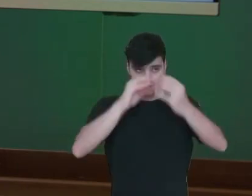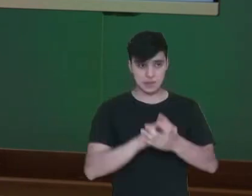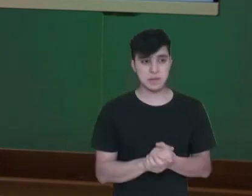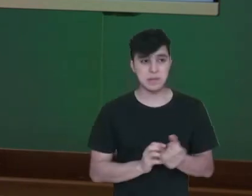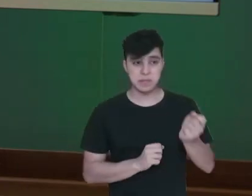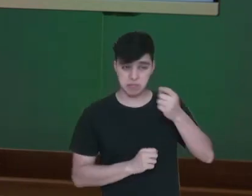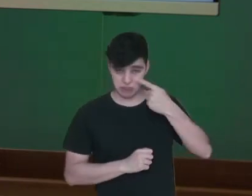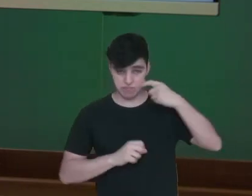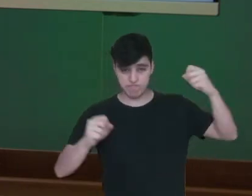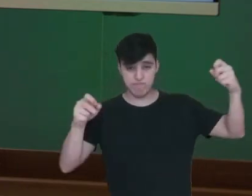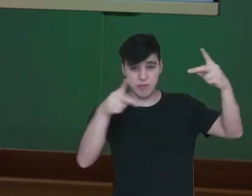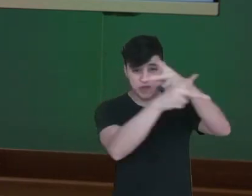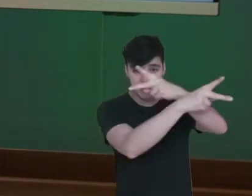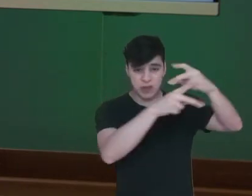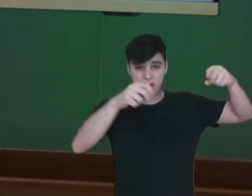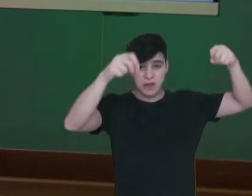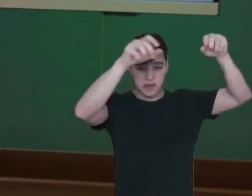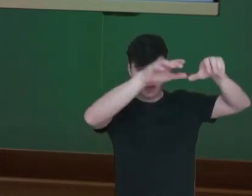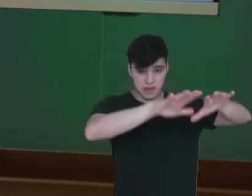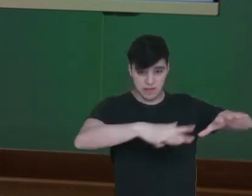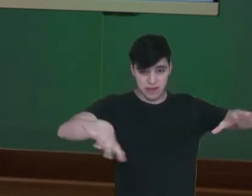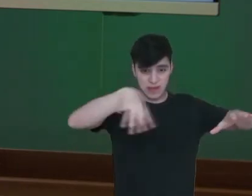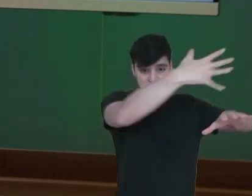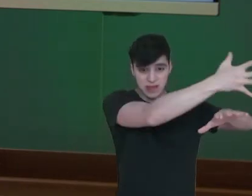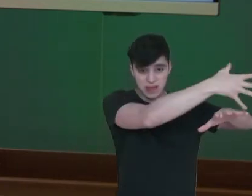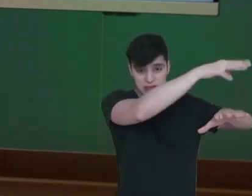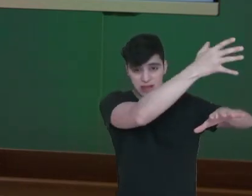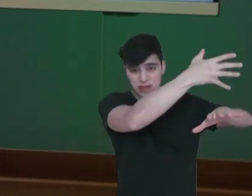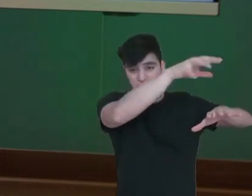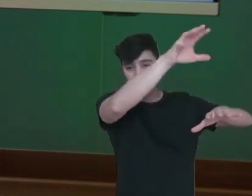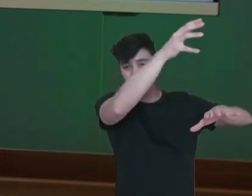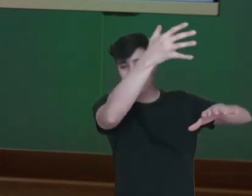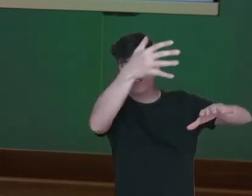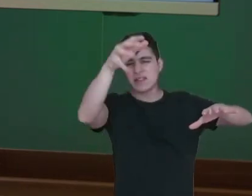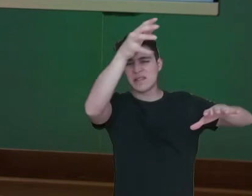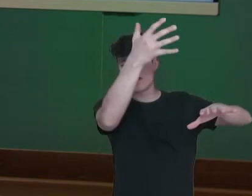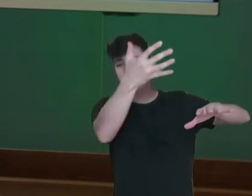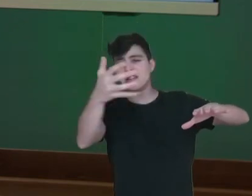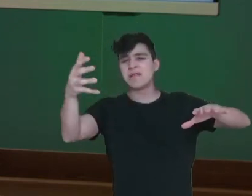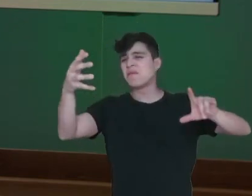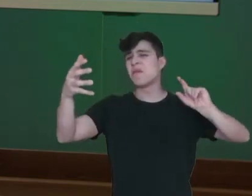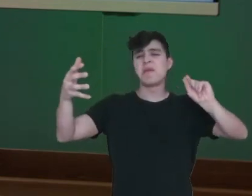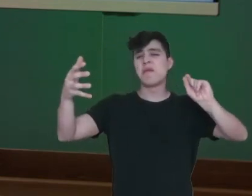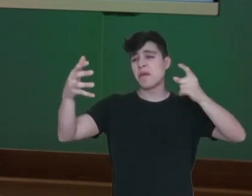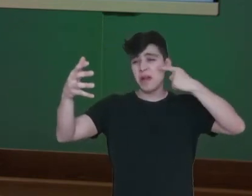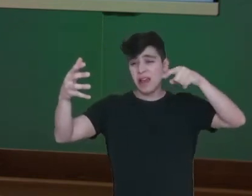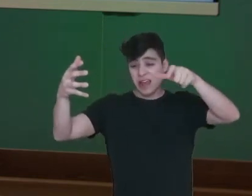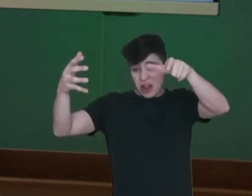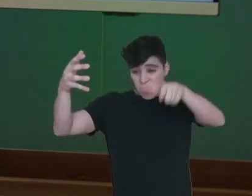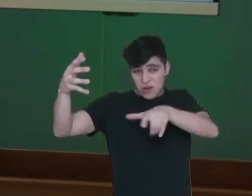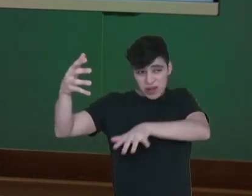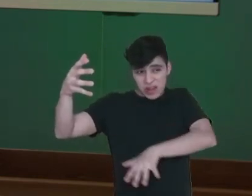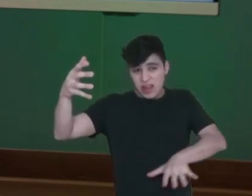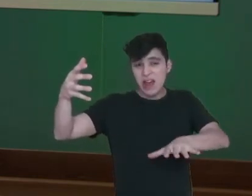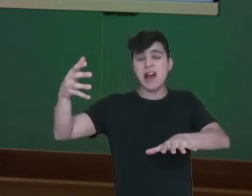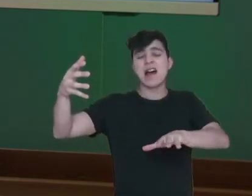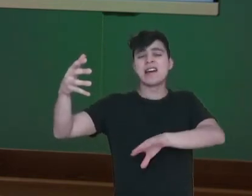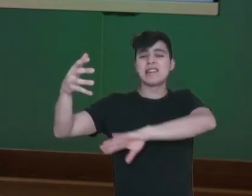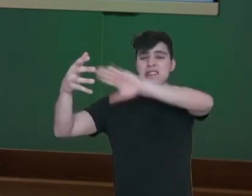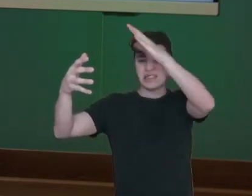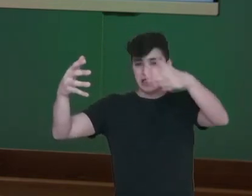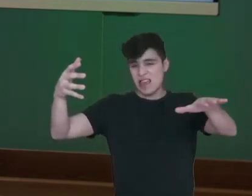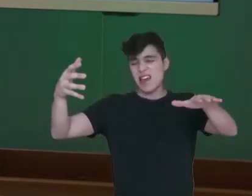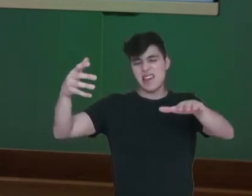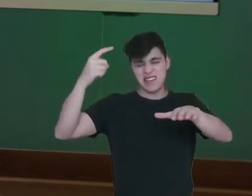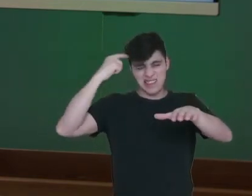ventos carregam a umidade do oceano que vai formar as nuvens, mas a gente tem as regiões de serra depois do